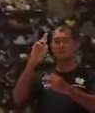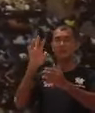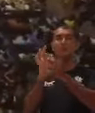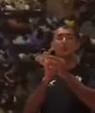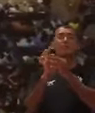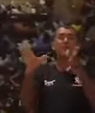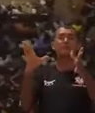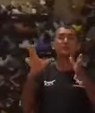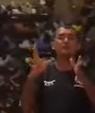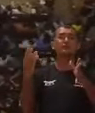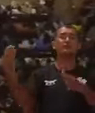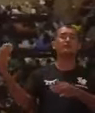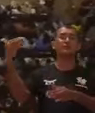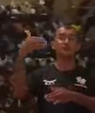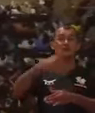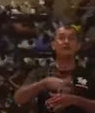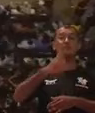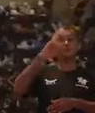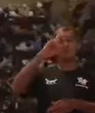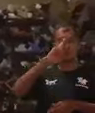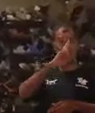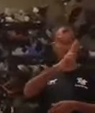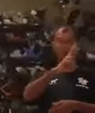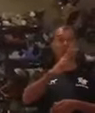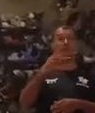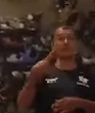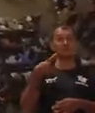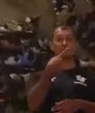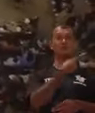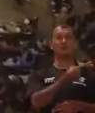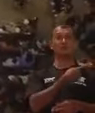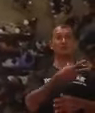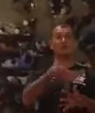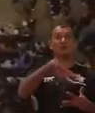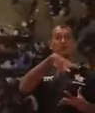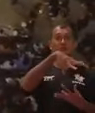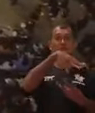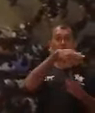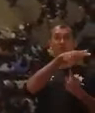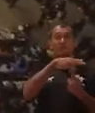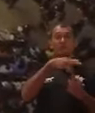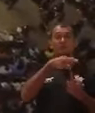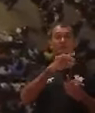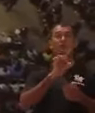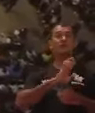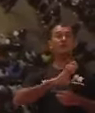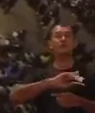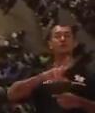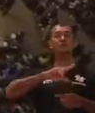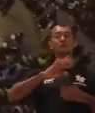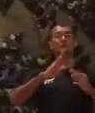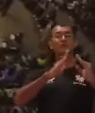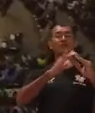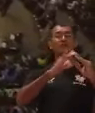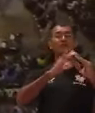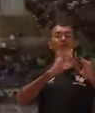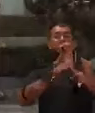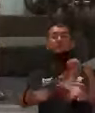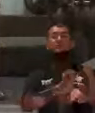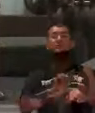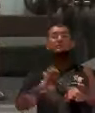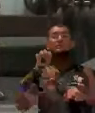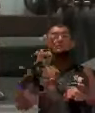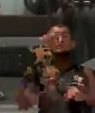autoridade espiritual e pastoral. Não só a igreja no estado do Mato Grosso, mas